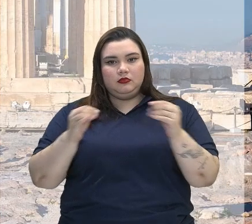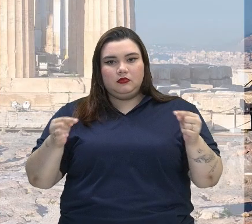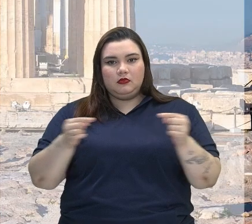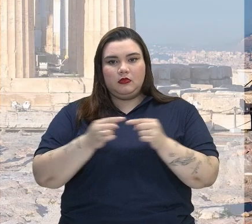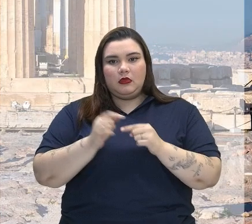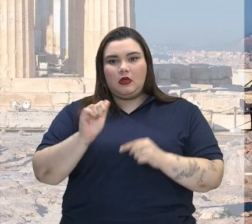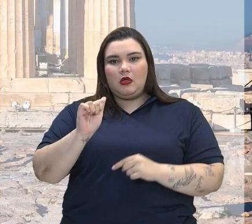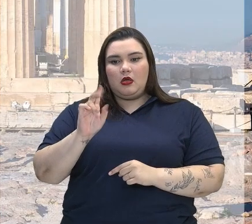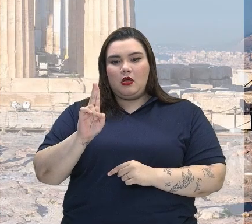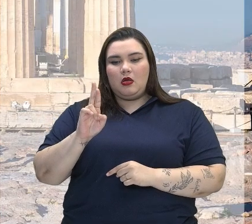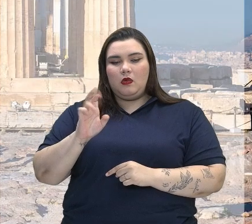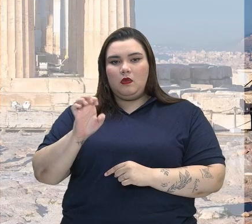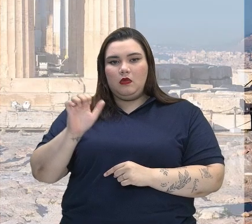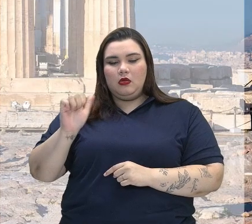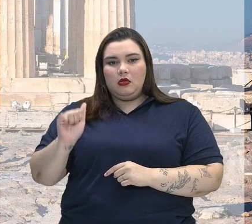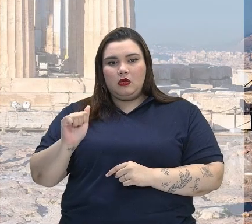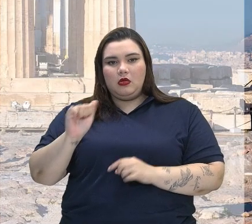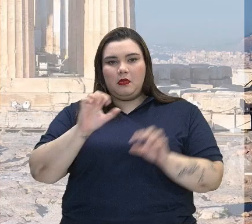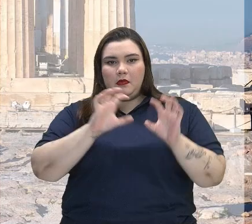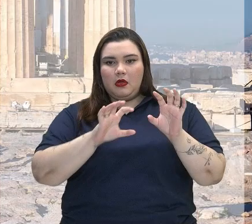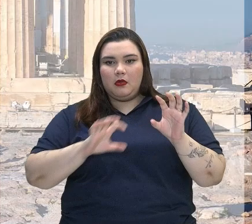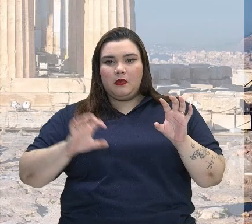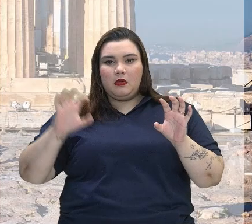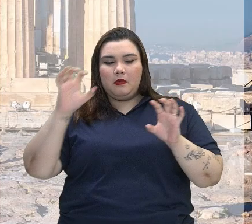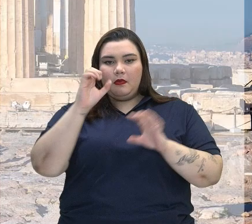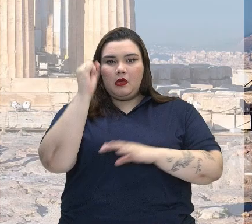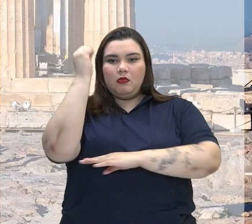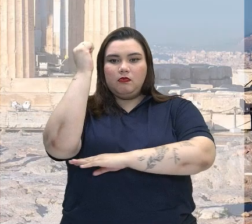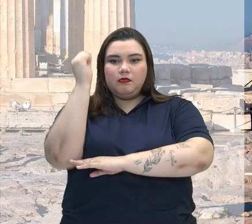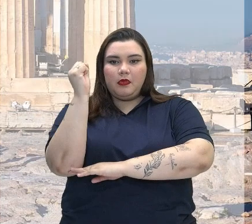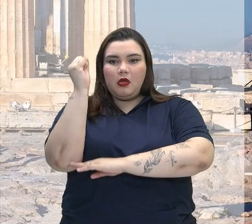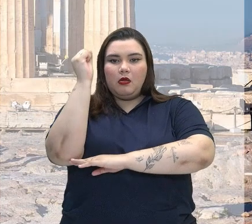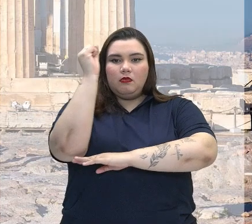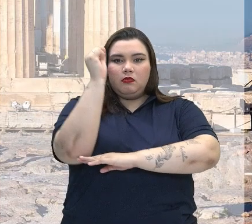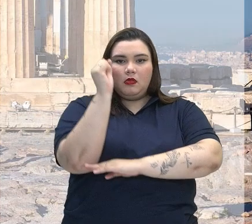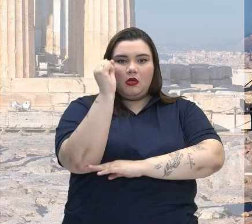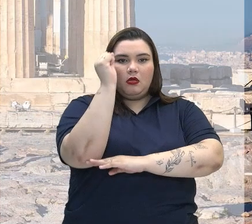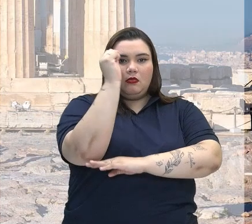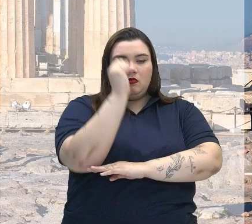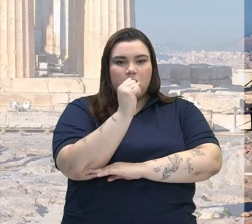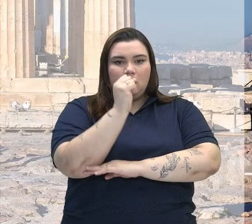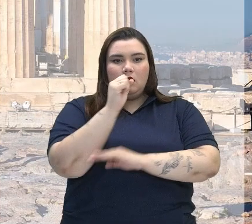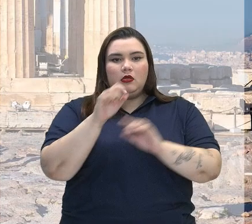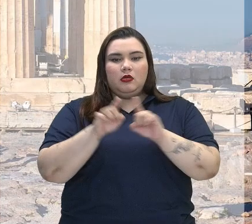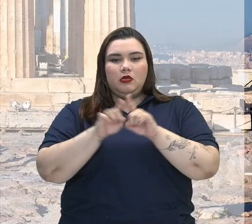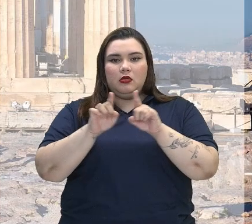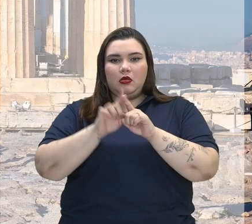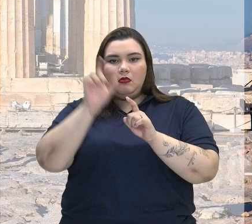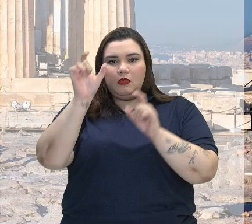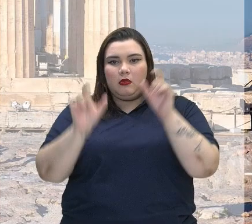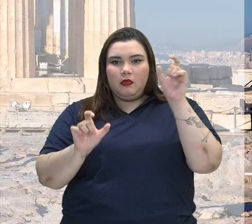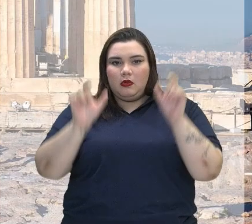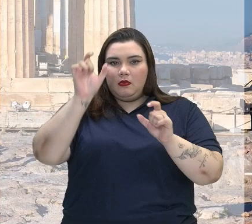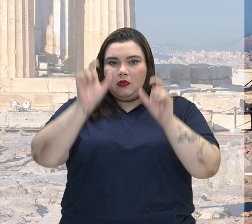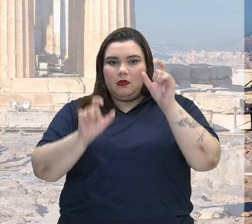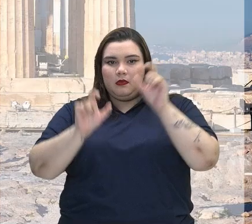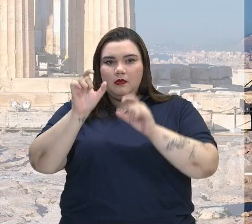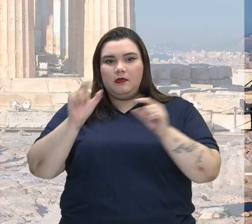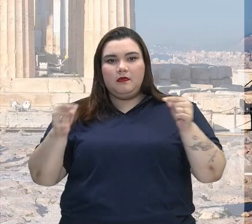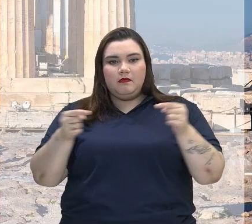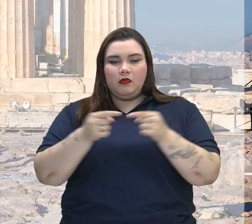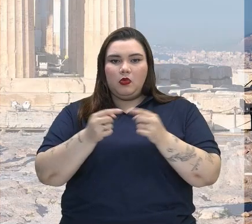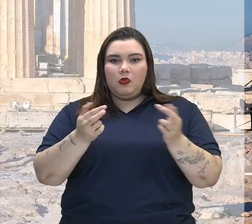áurea. Cada partezinha aí dessa coluna, todos esses retângulos formados aí entre eles são